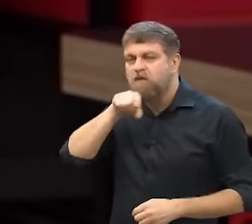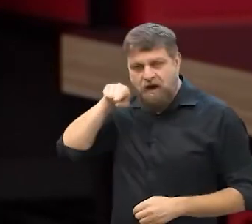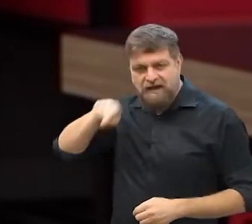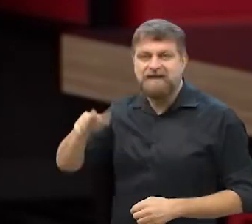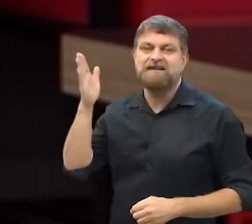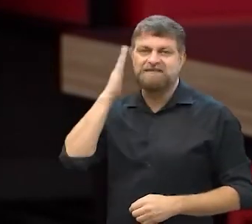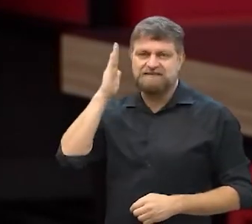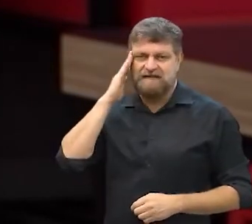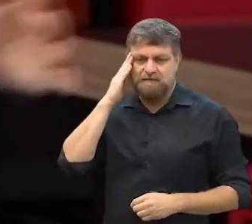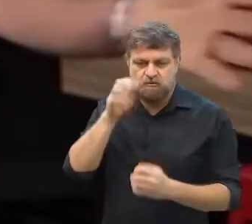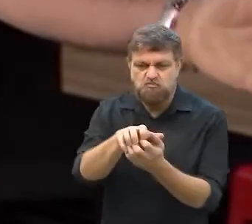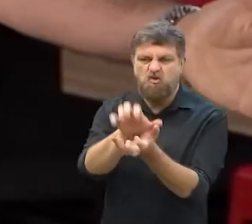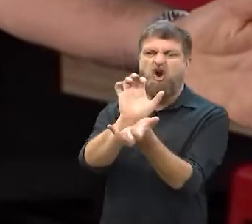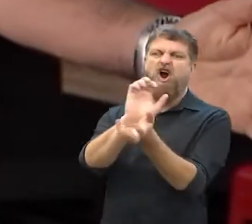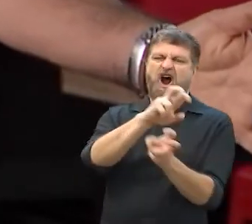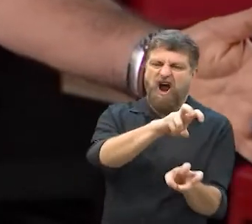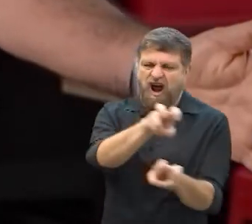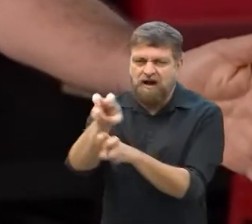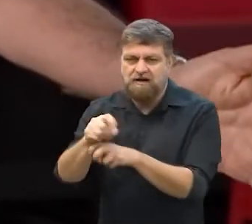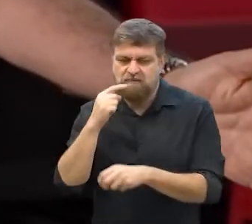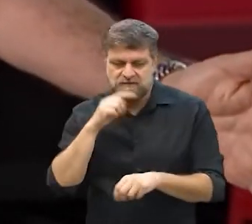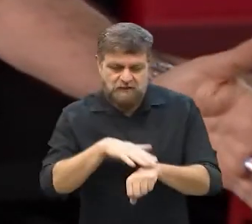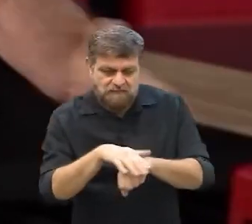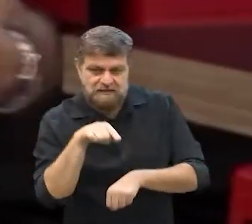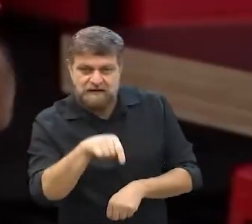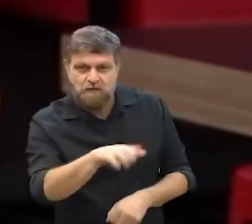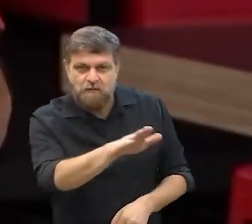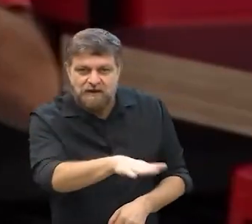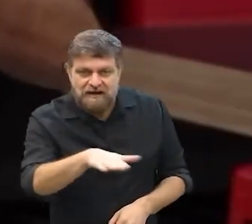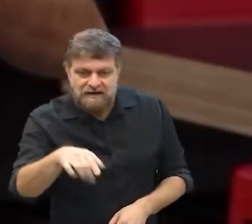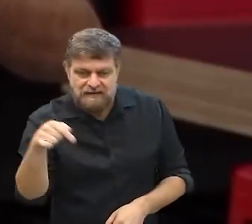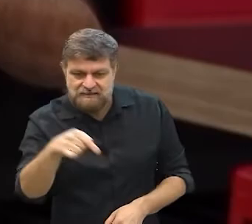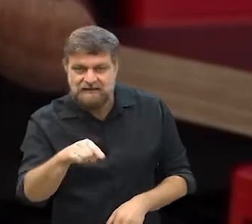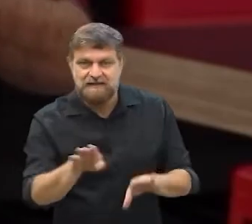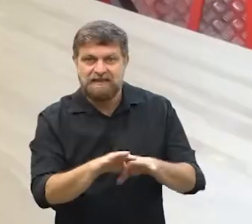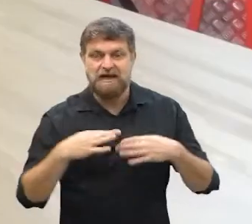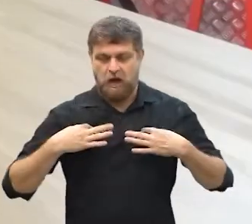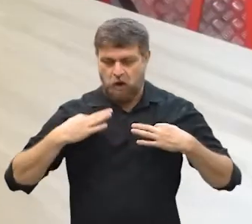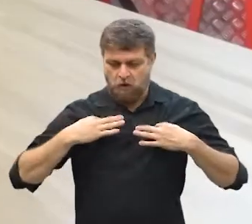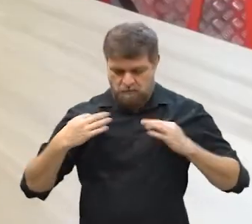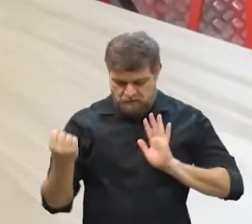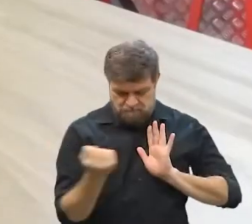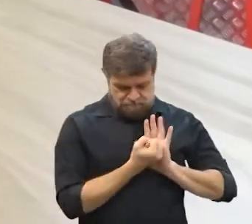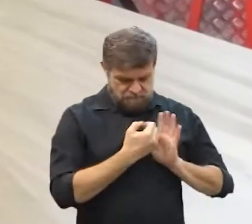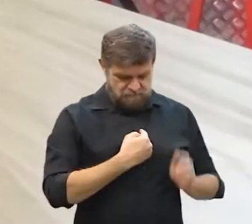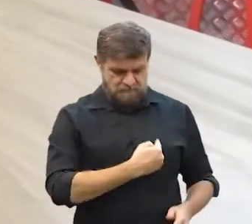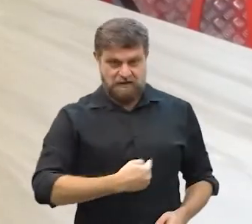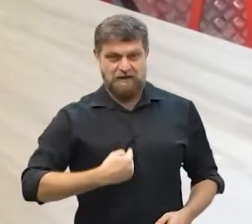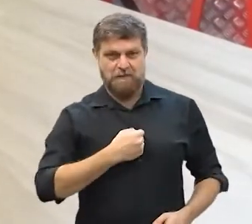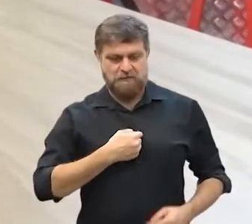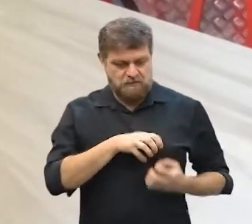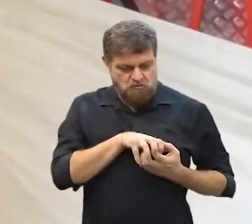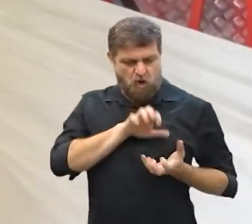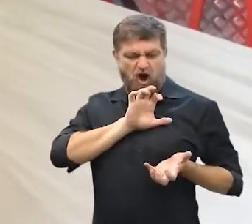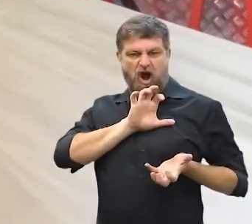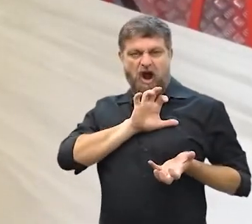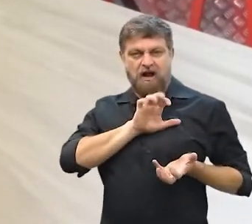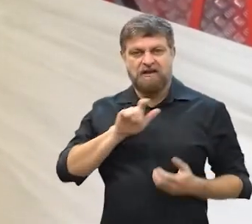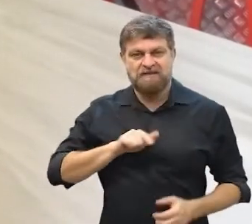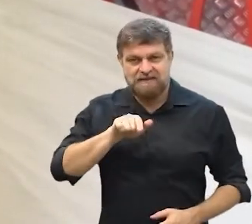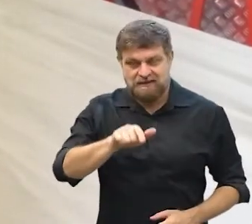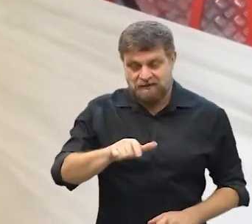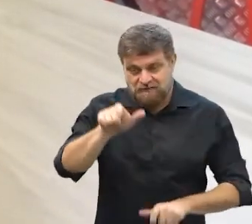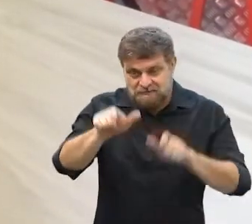ele entende dinossauro. Se falar com uma criança pequenininha, ele tem roupa do dinossauro, ele gosta. Então o